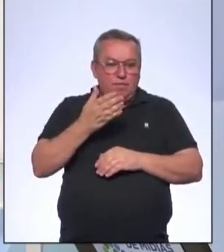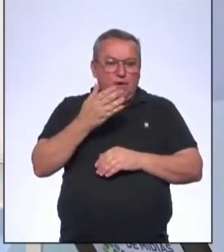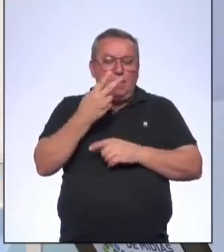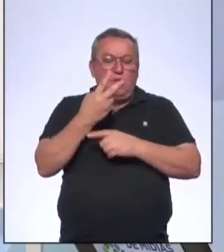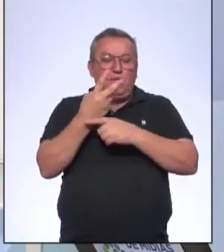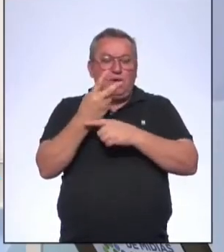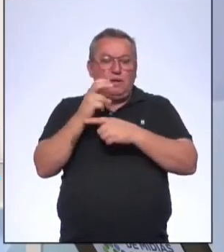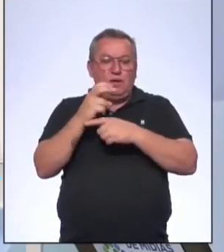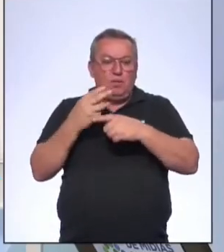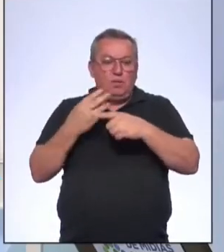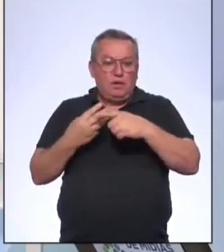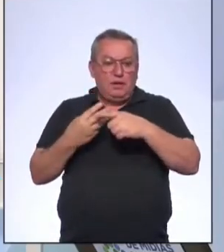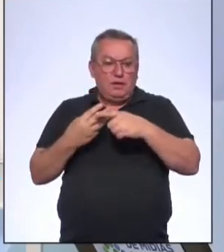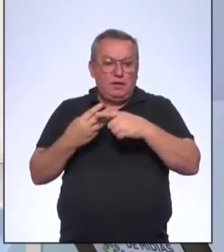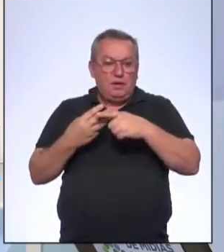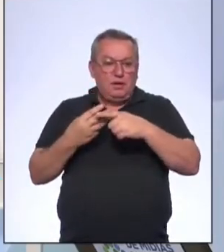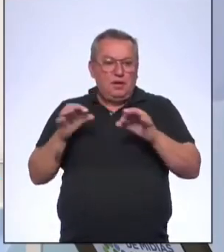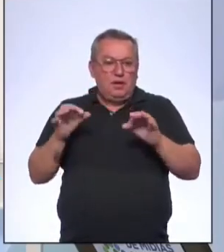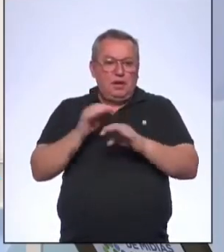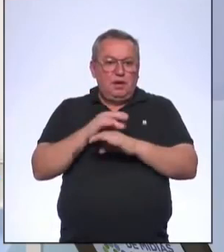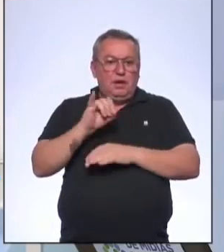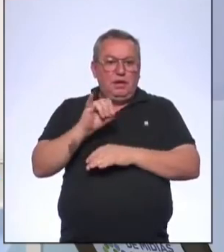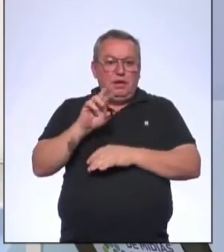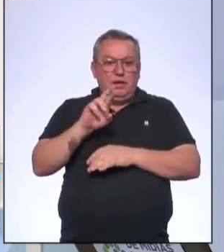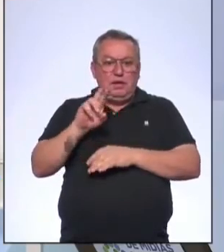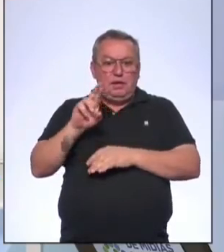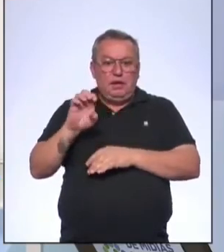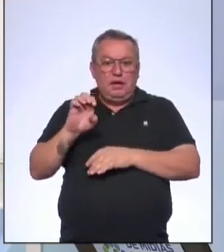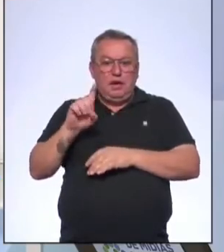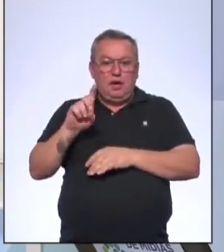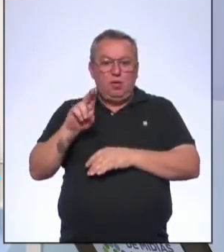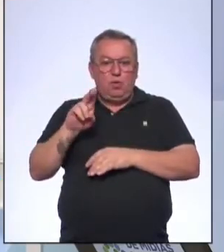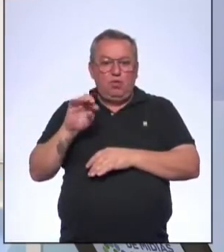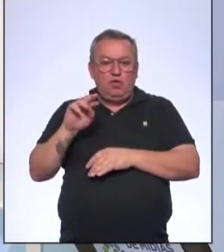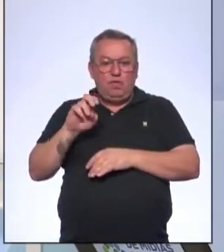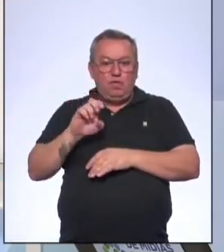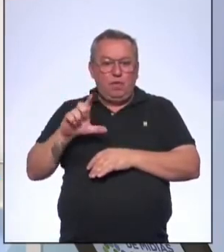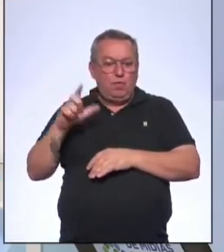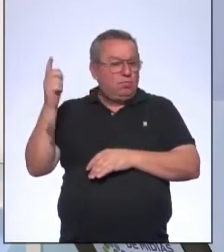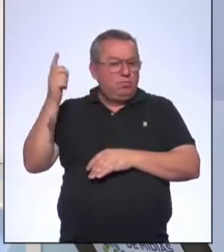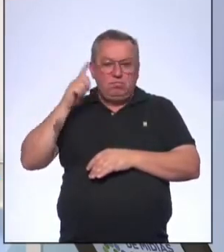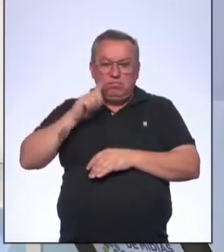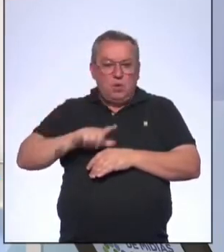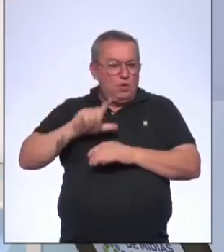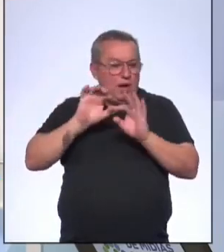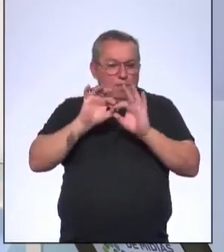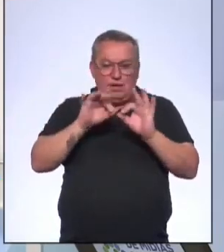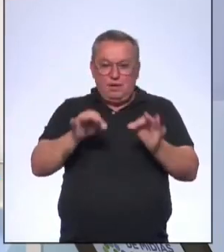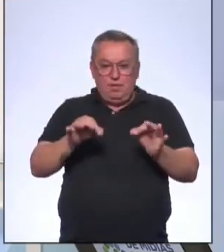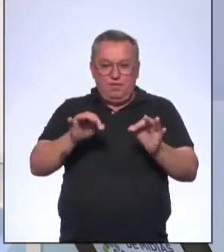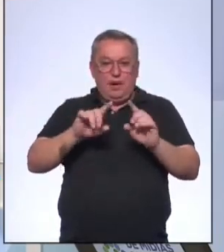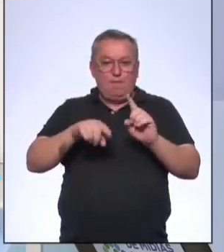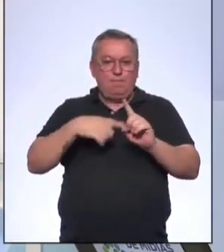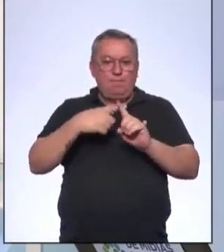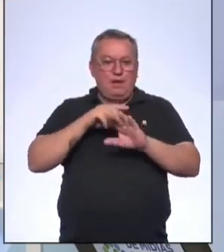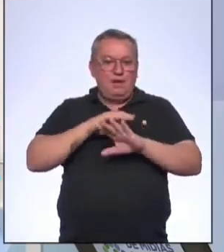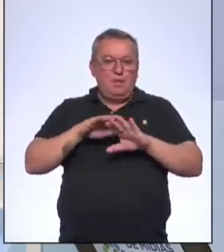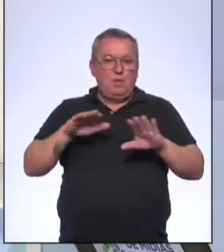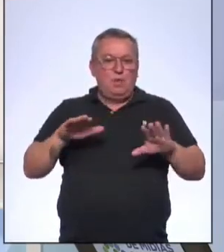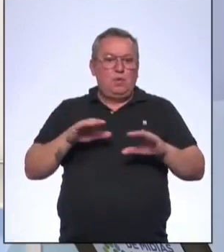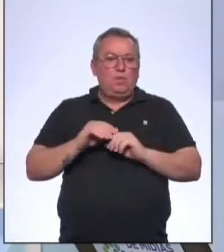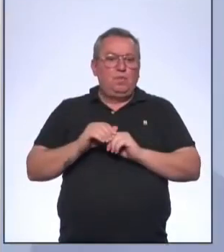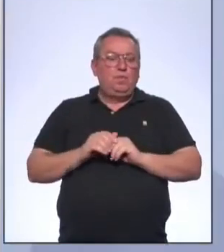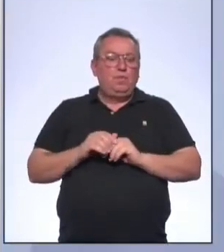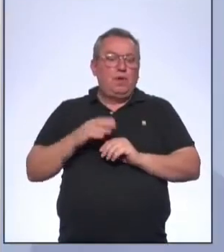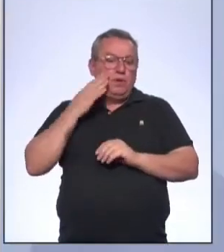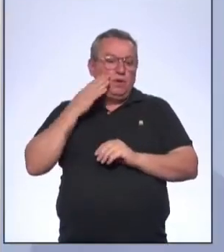ponto, a fração se torna o quê? Nesse ponto, a fração se torna irredutível. E aí, como ela se tornou irredutível, não há muito o que fazer. O que eu sei